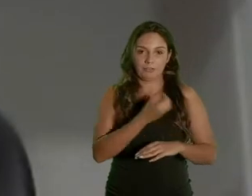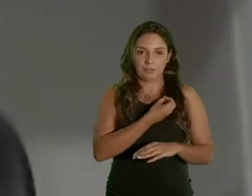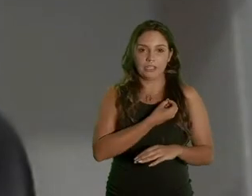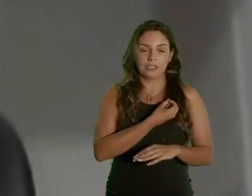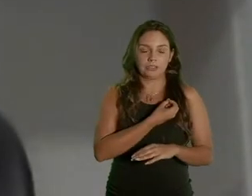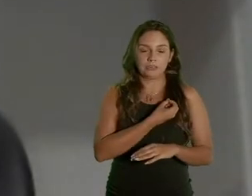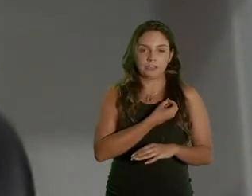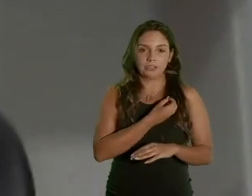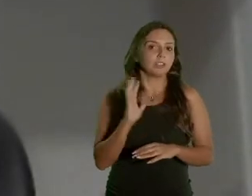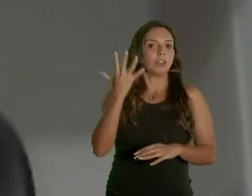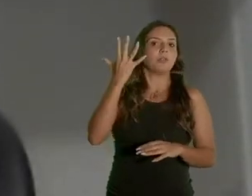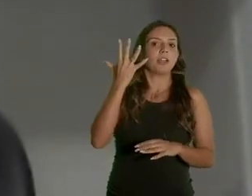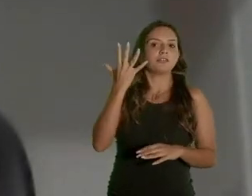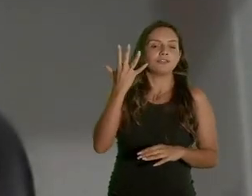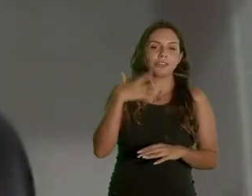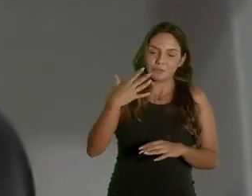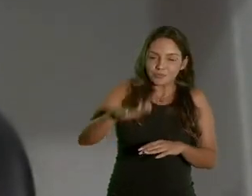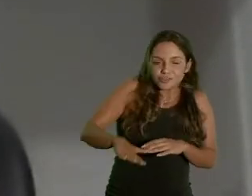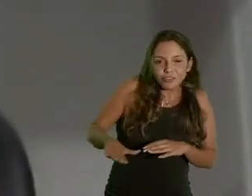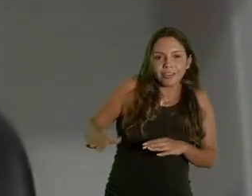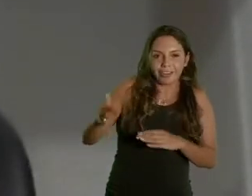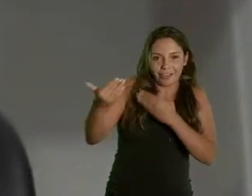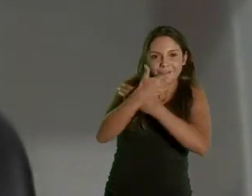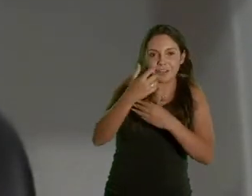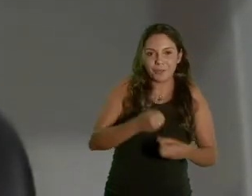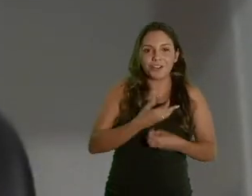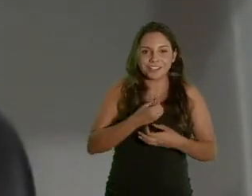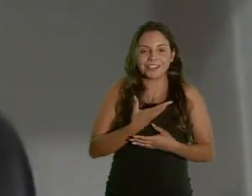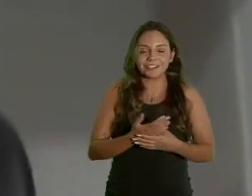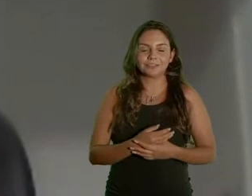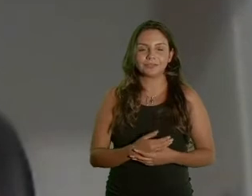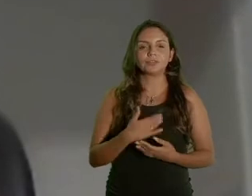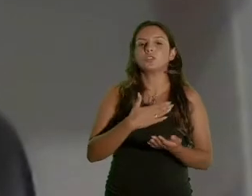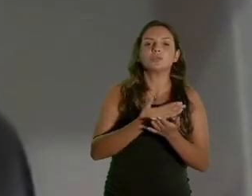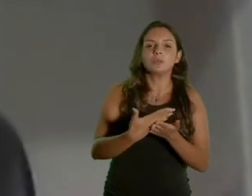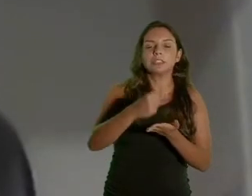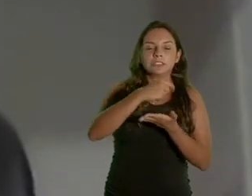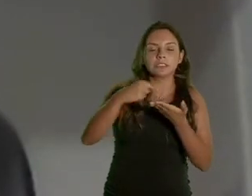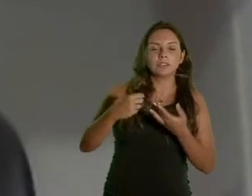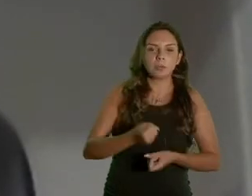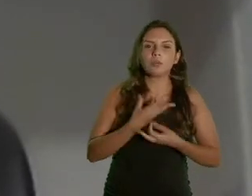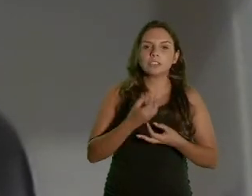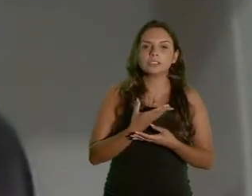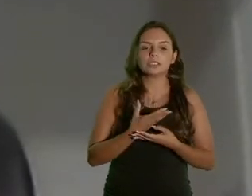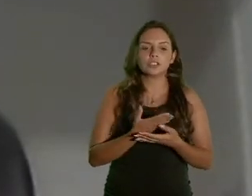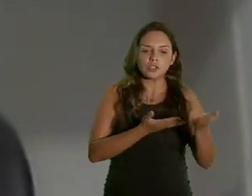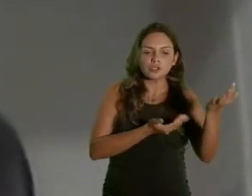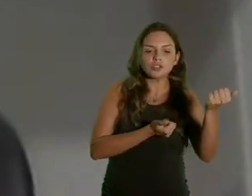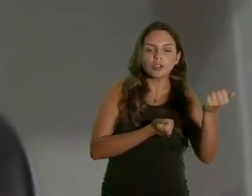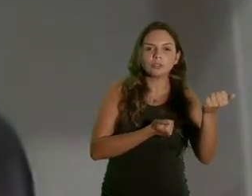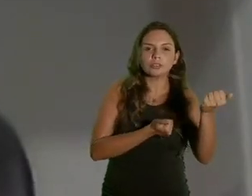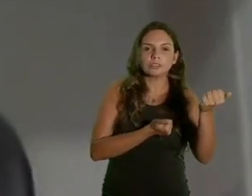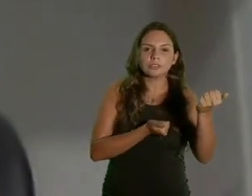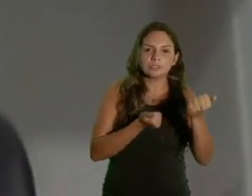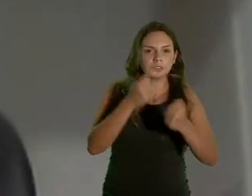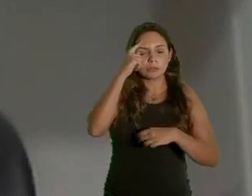de supetão, mas desde que sou muito pequenininho. Eu comecei a escrever poesia muito jovem, mas